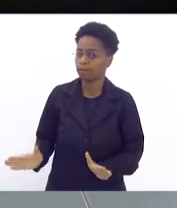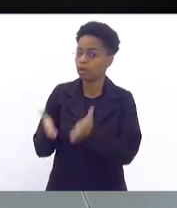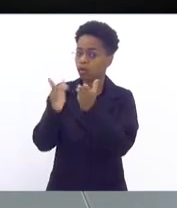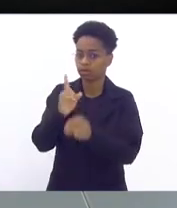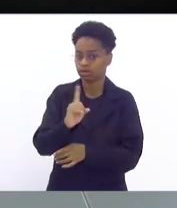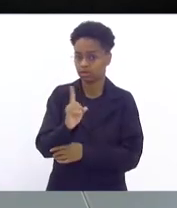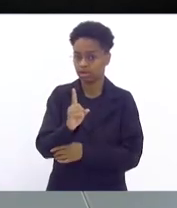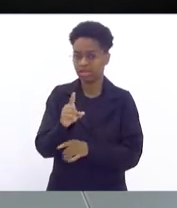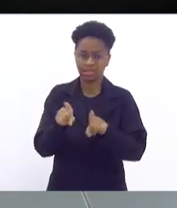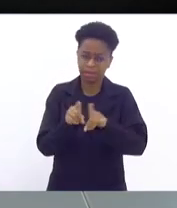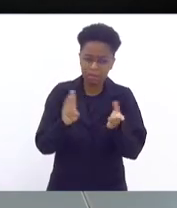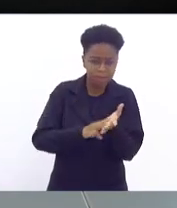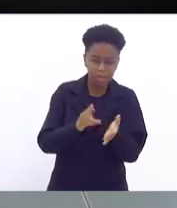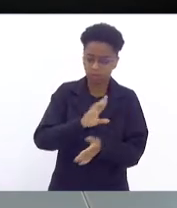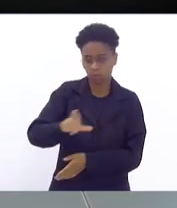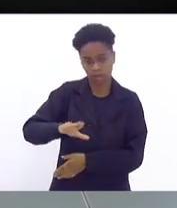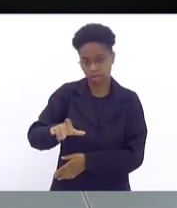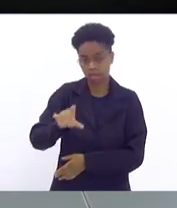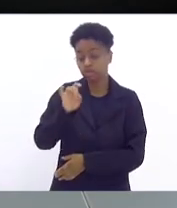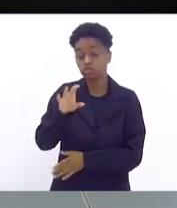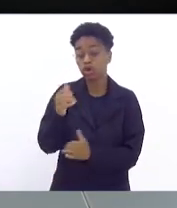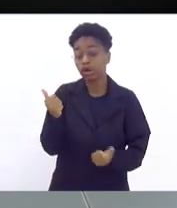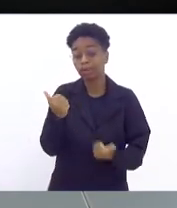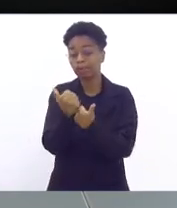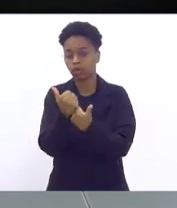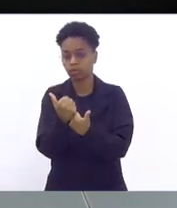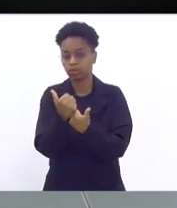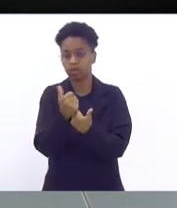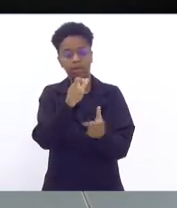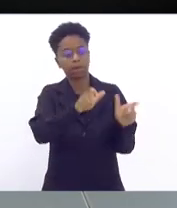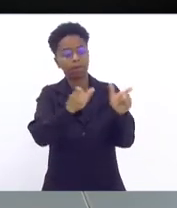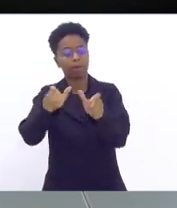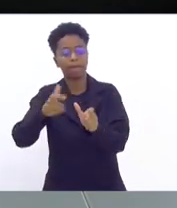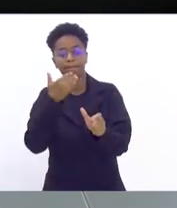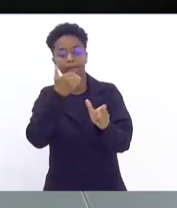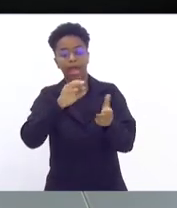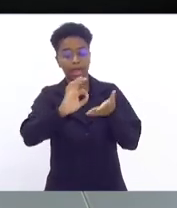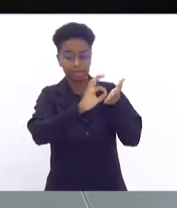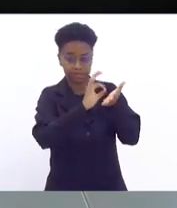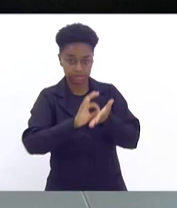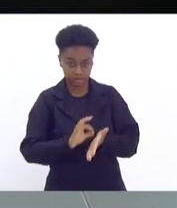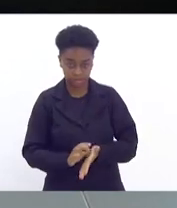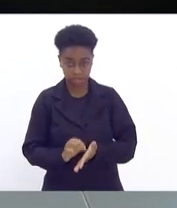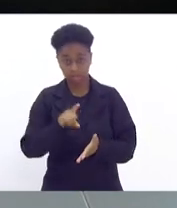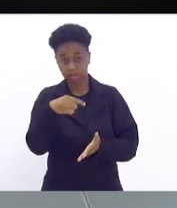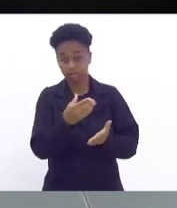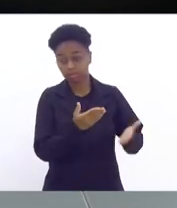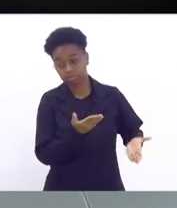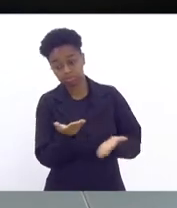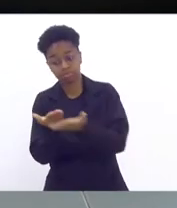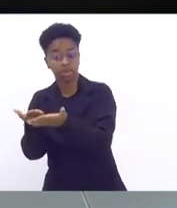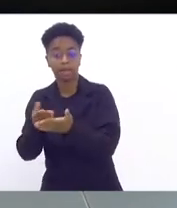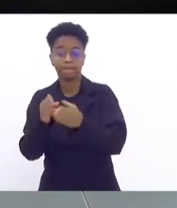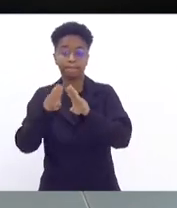frente Olha a assinaturas enca minha para mesa diretora consoante as regras que estão lá que